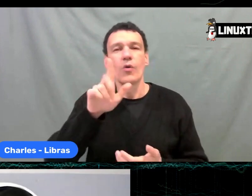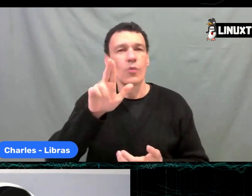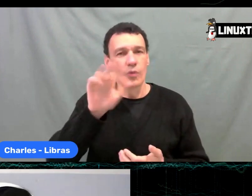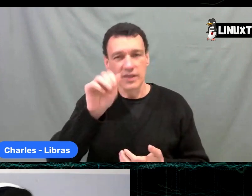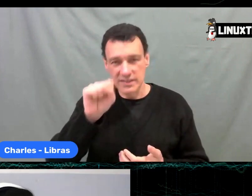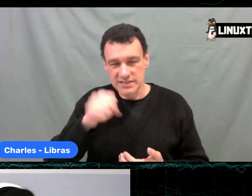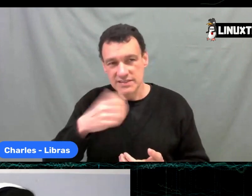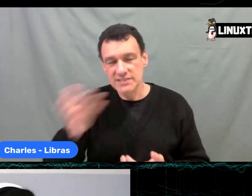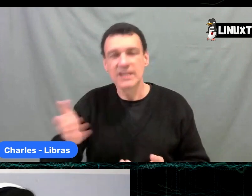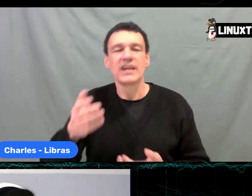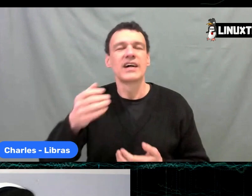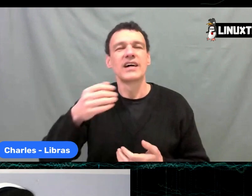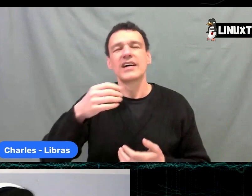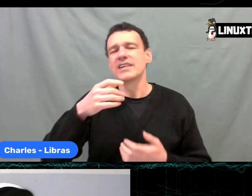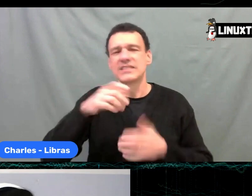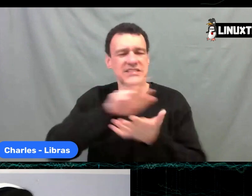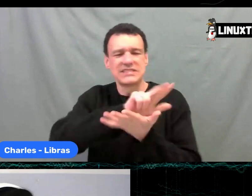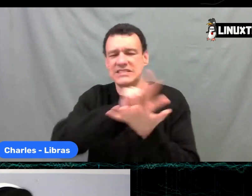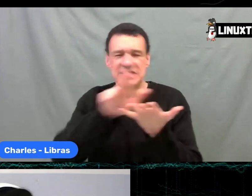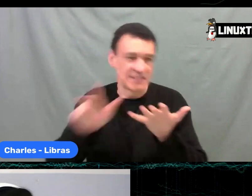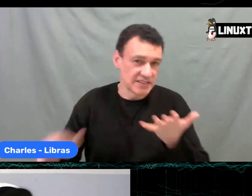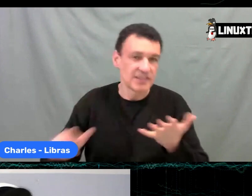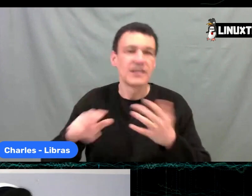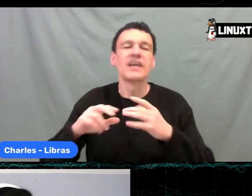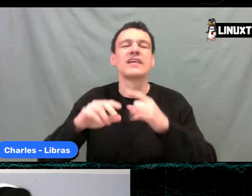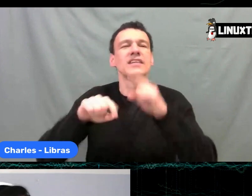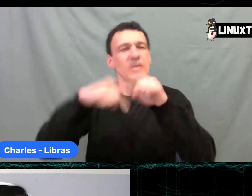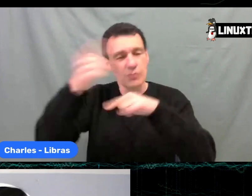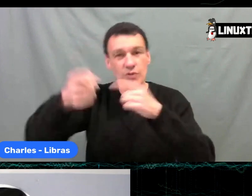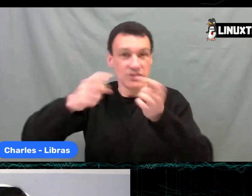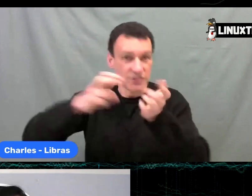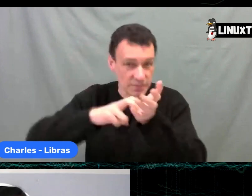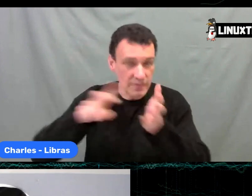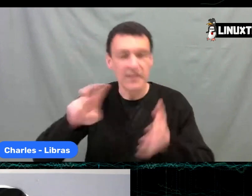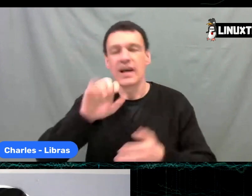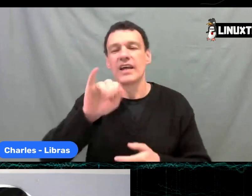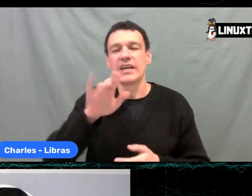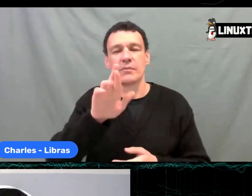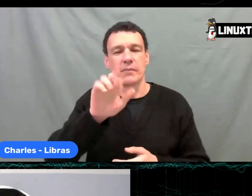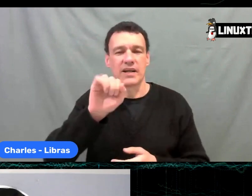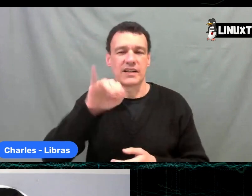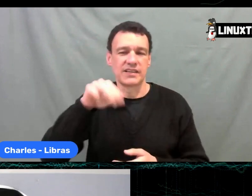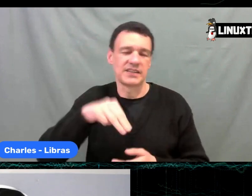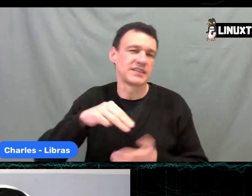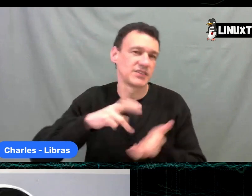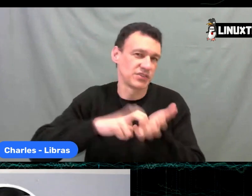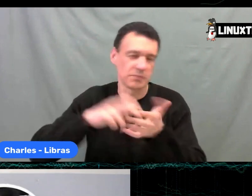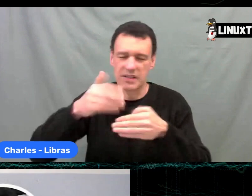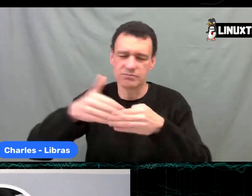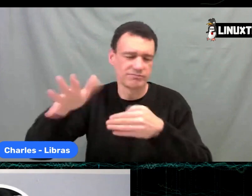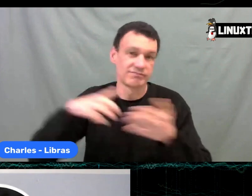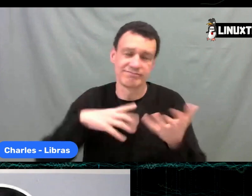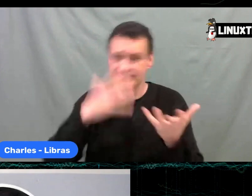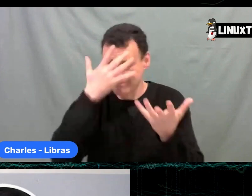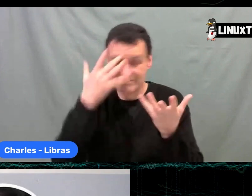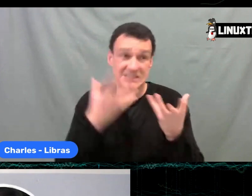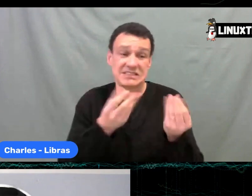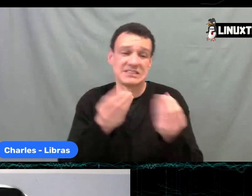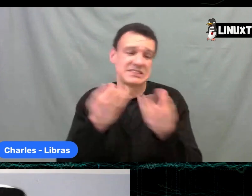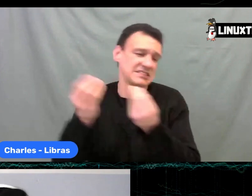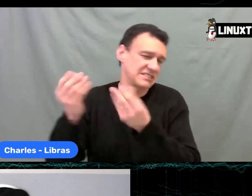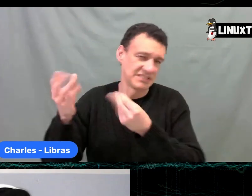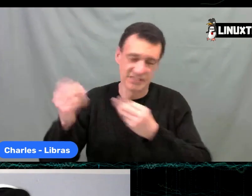Souza e vai fechar amanhã o Ibrahim César lá às 6h30. Daí depois eu passo o resto da galera, porque, mano, vai ser